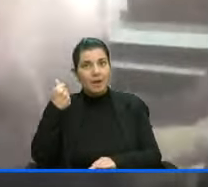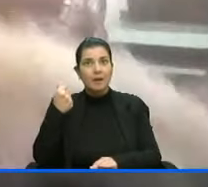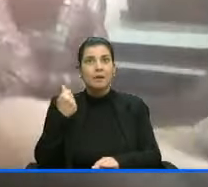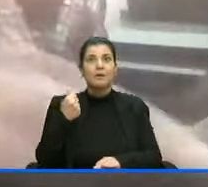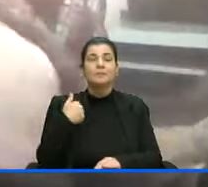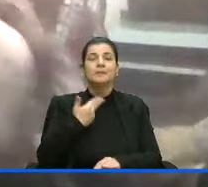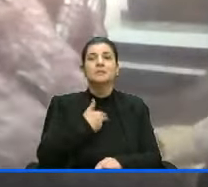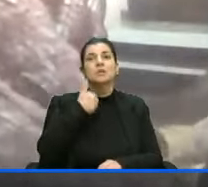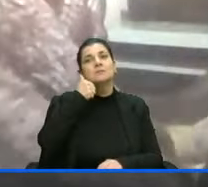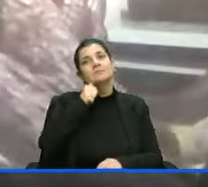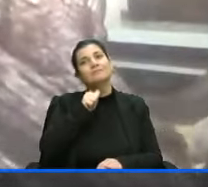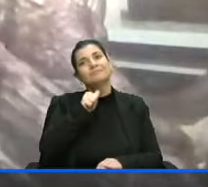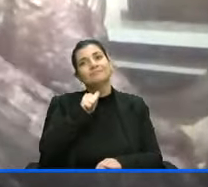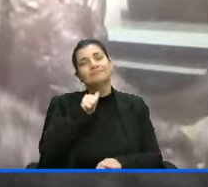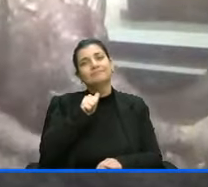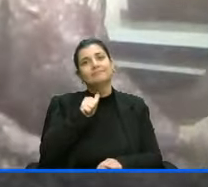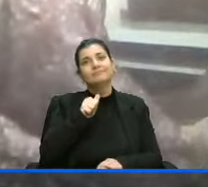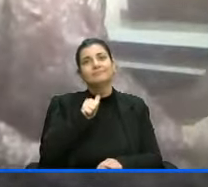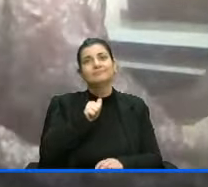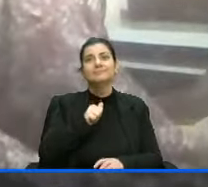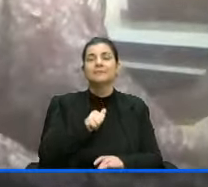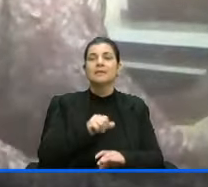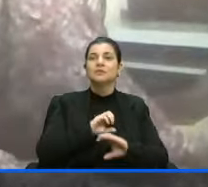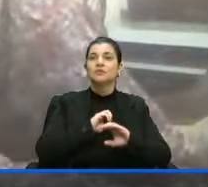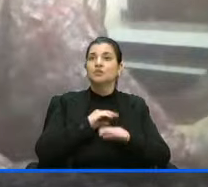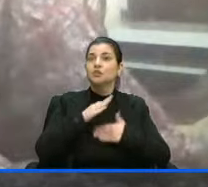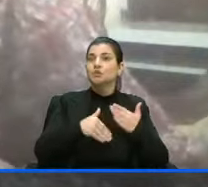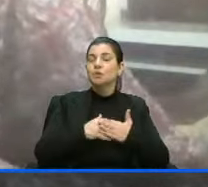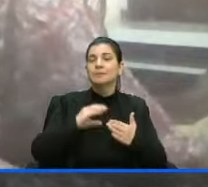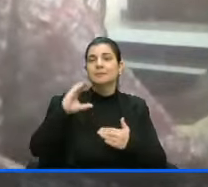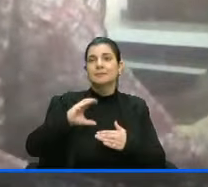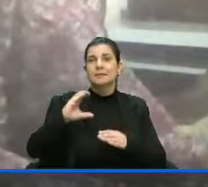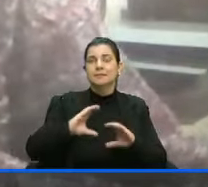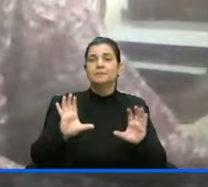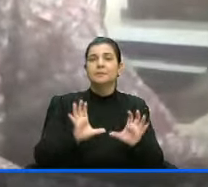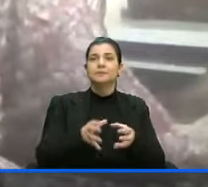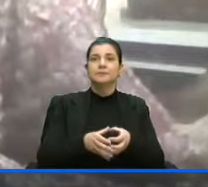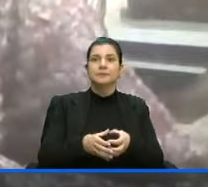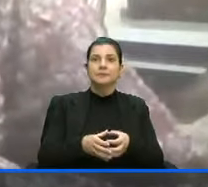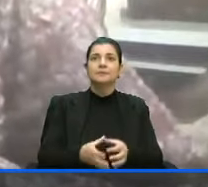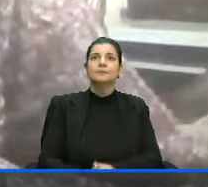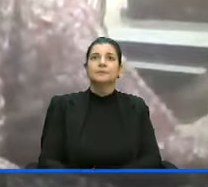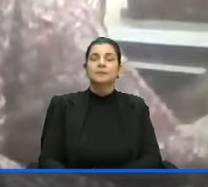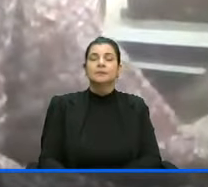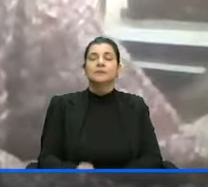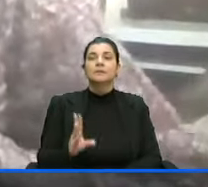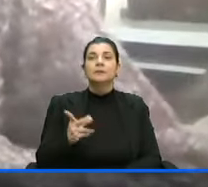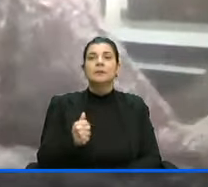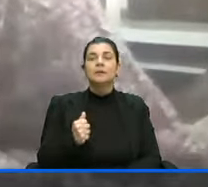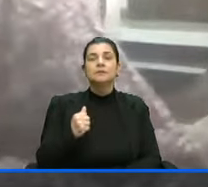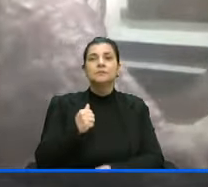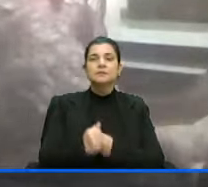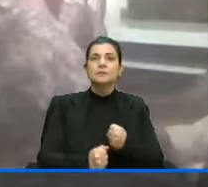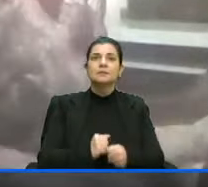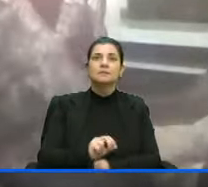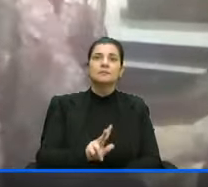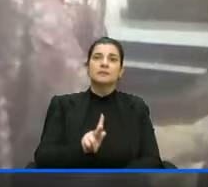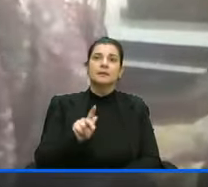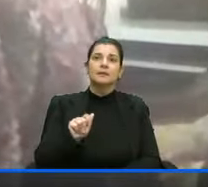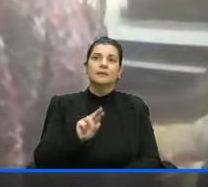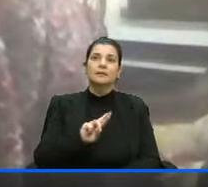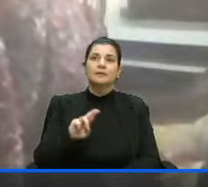as nossas gurias da educação infantil, todas as creches comunitárias, isso é um sonho nosso, né, Carol? Quantos anos buscando formação